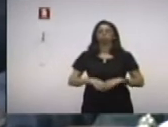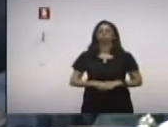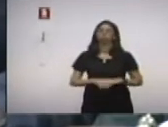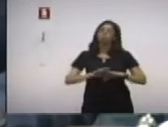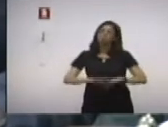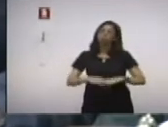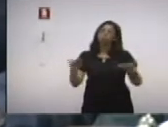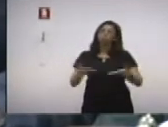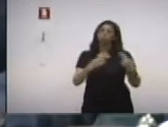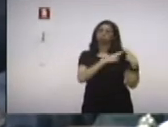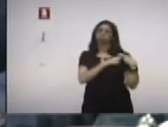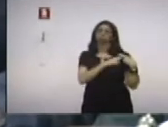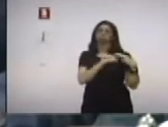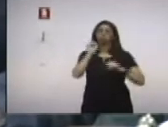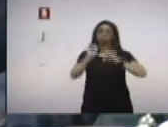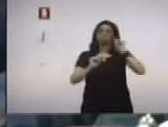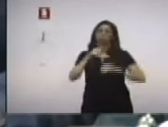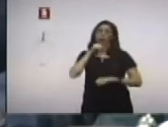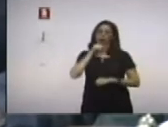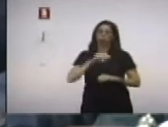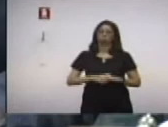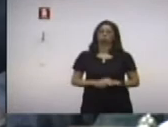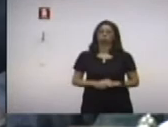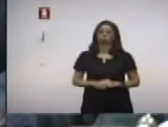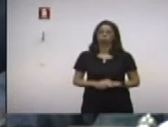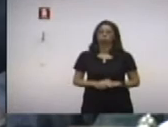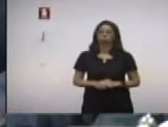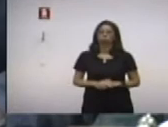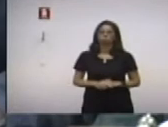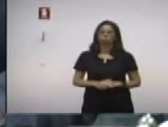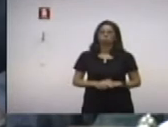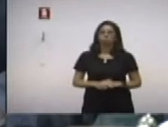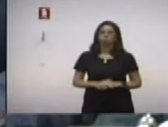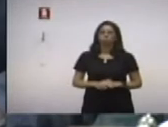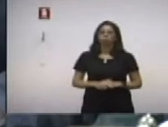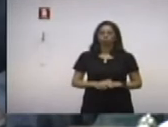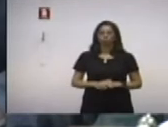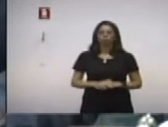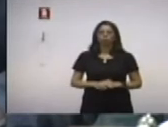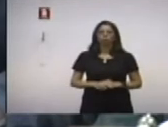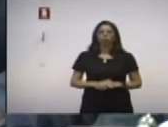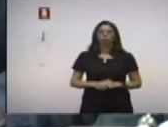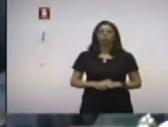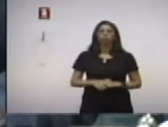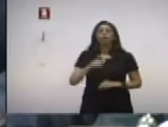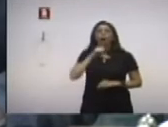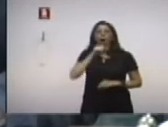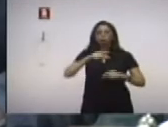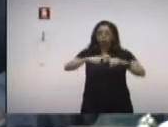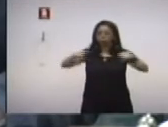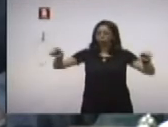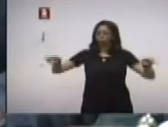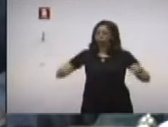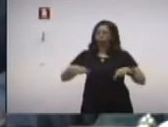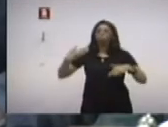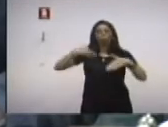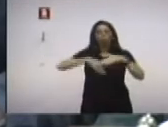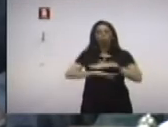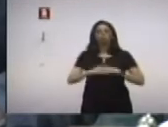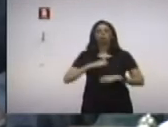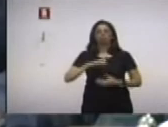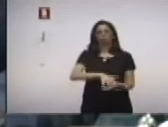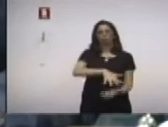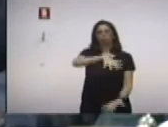certeza o aumento da da reserva de água dar uma tranquilidade